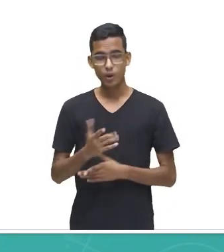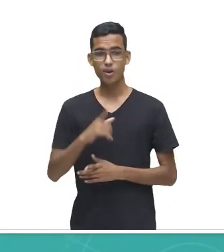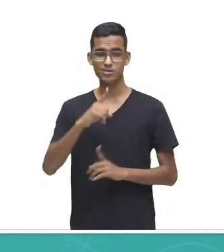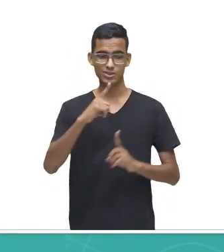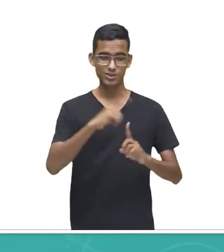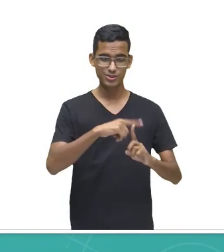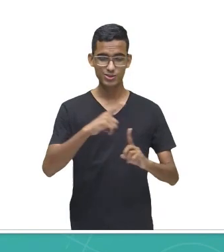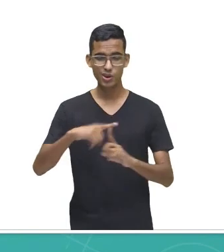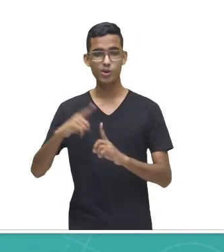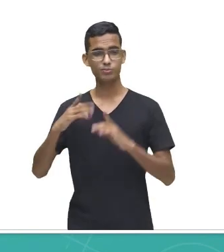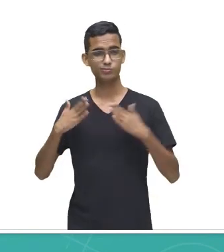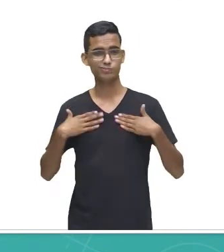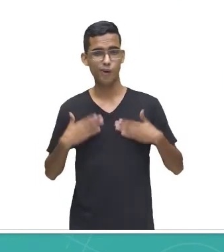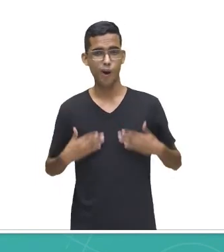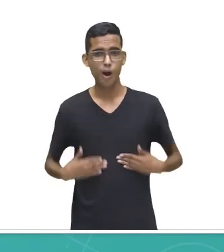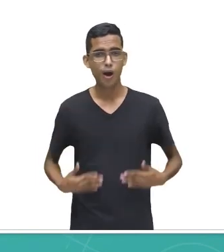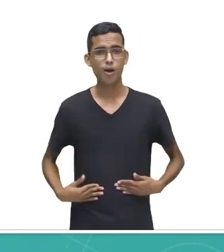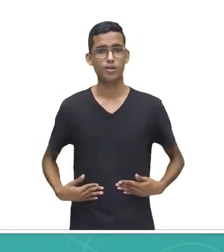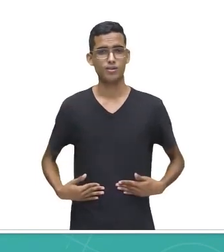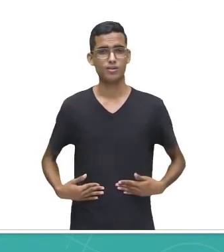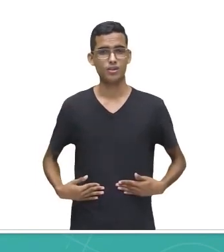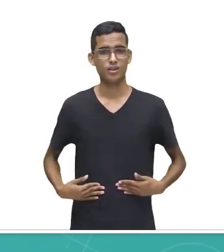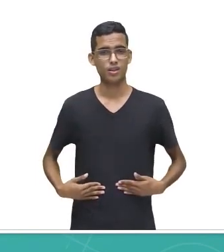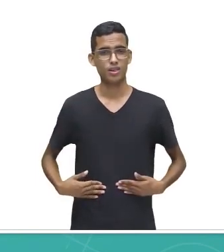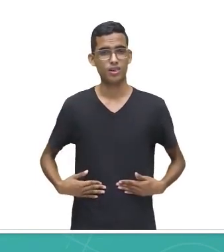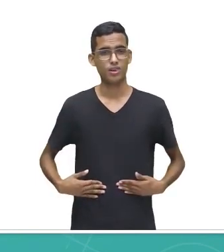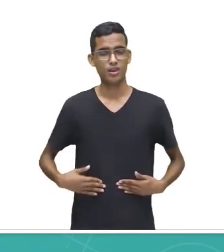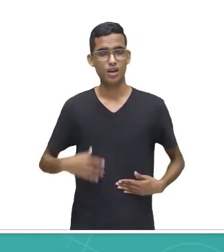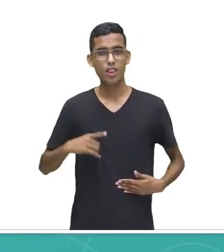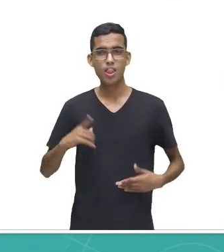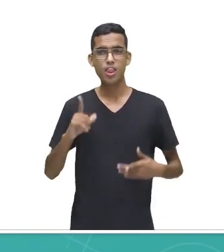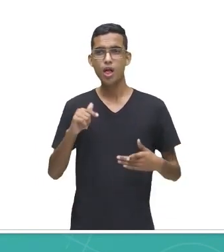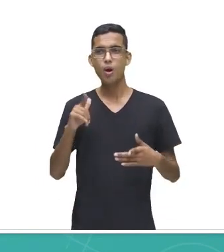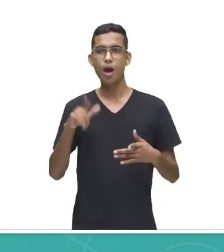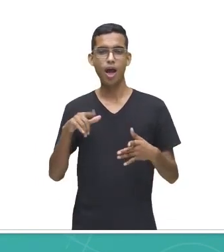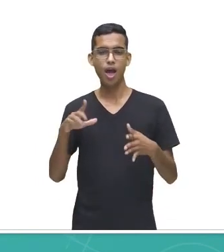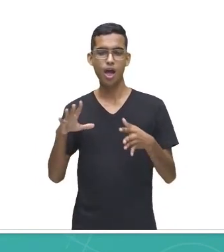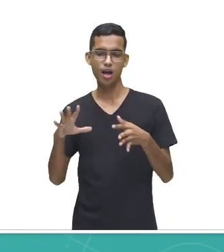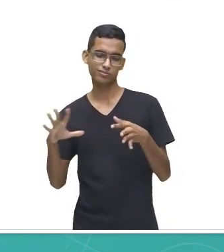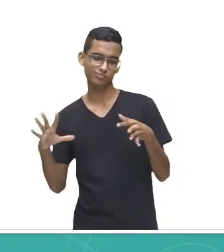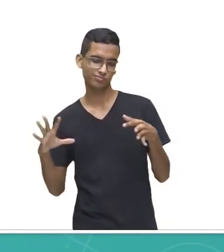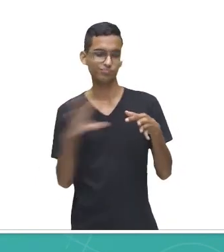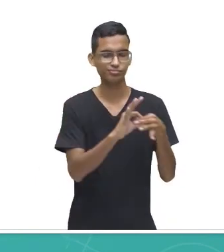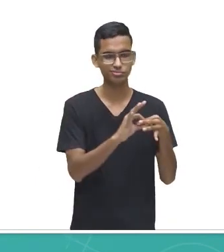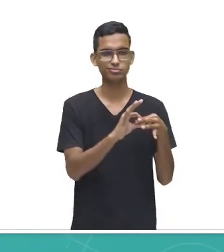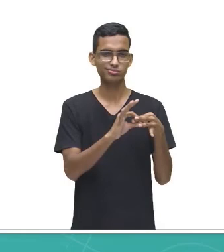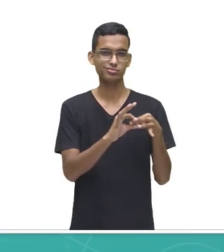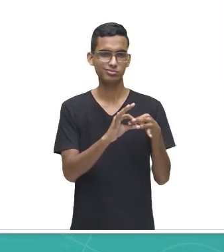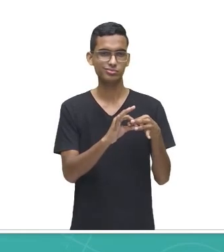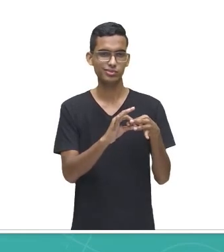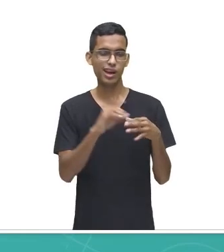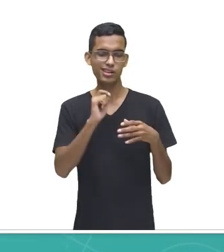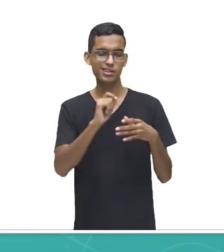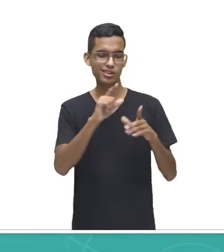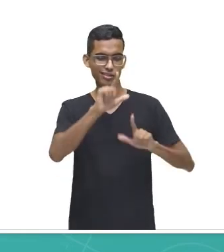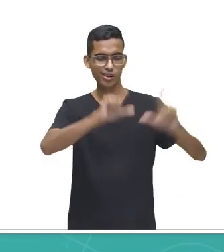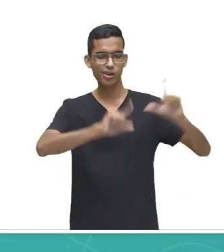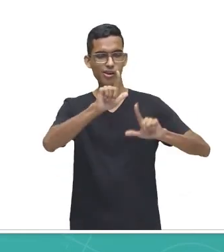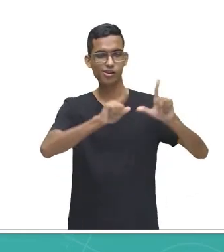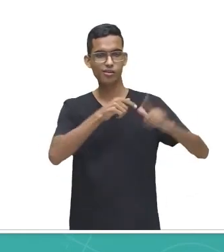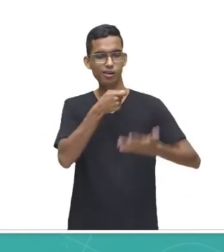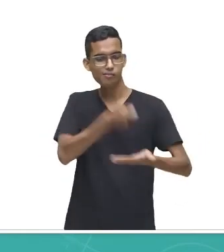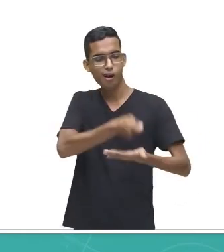biológico, esse estereótipo, ele não se encaixa nesse padrão que a mídia muitas das vezes impõe. O que é